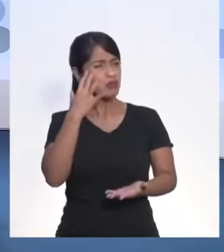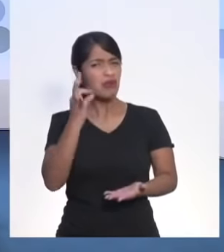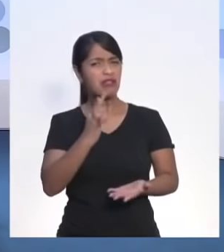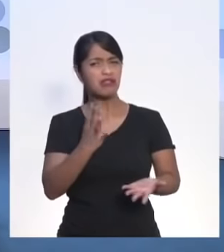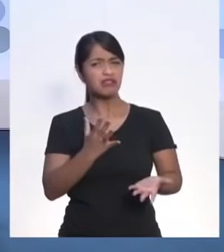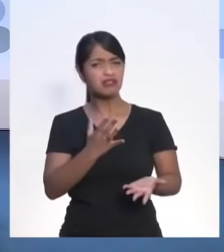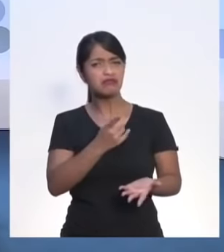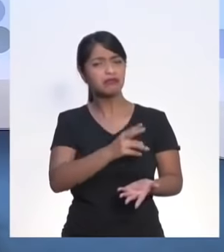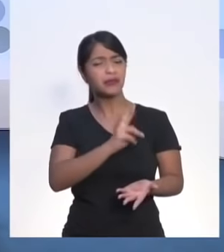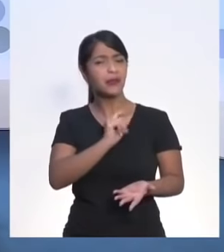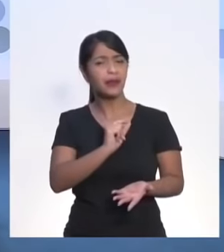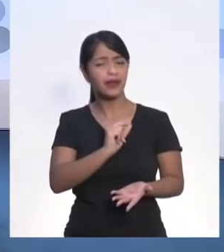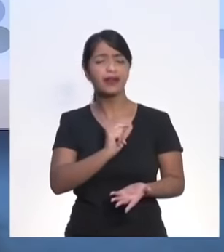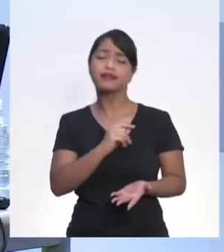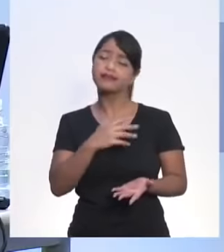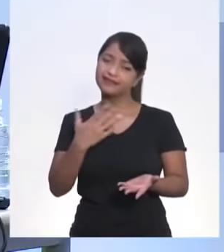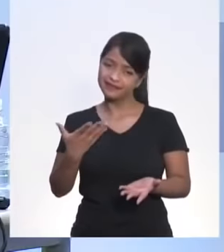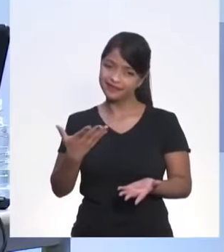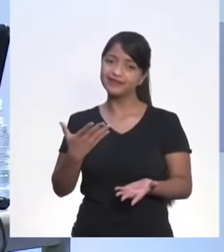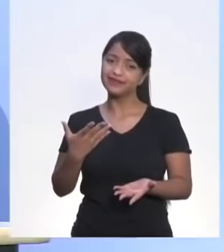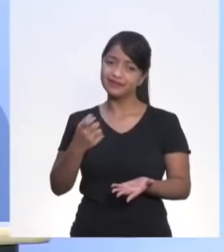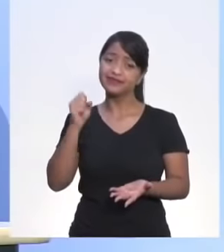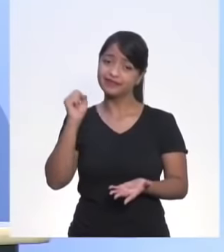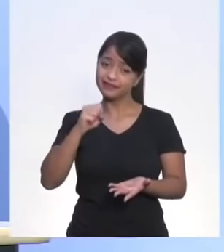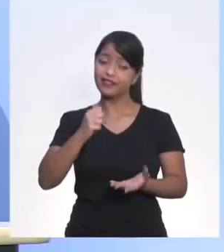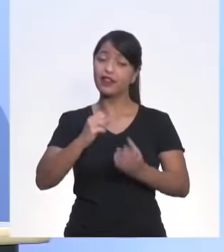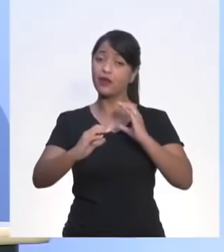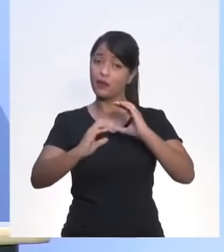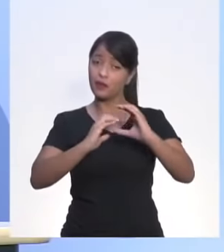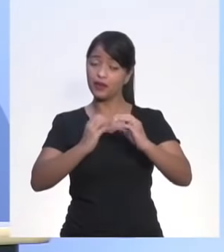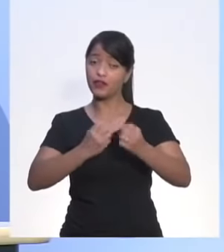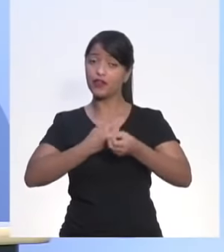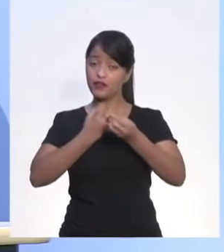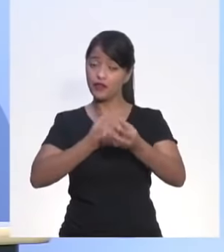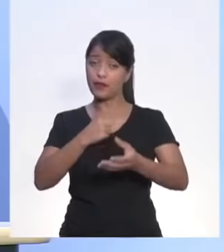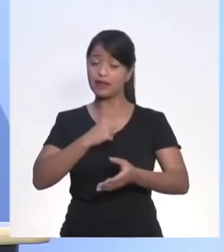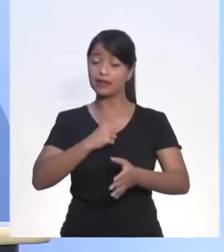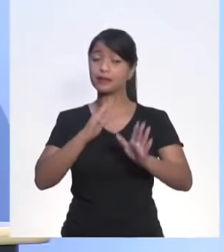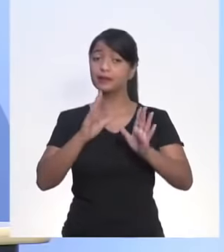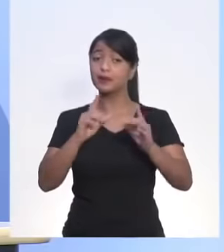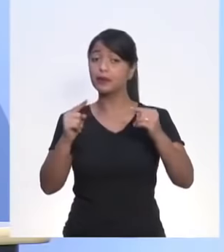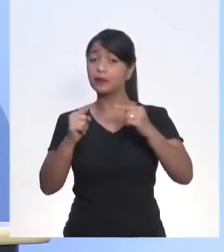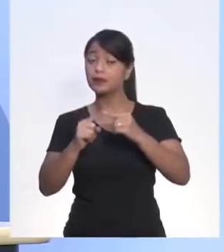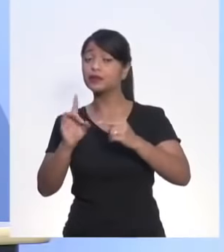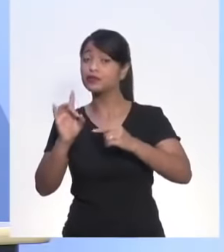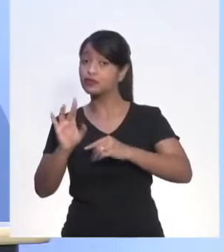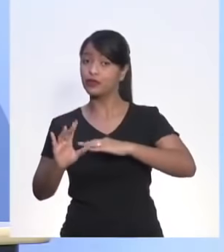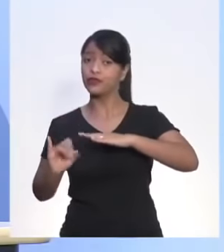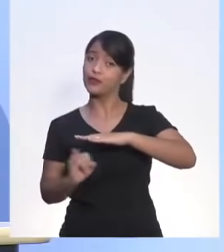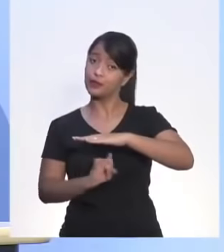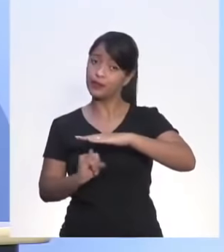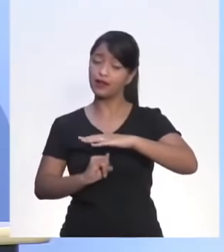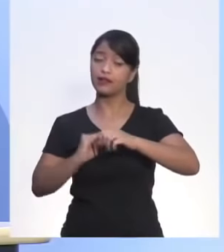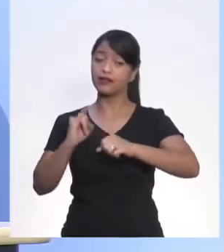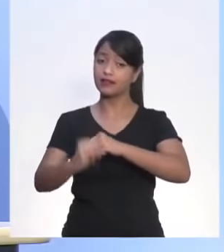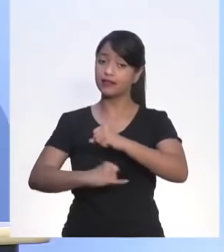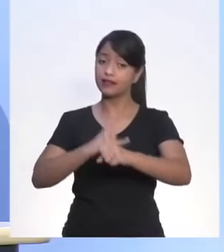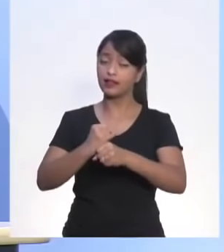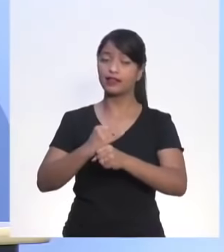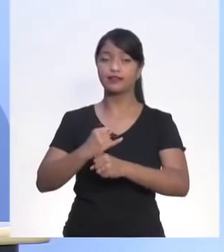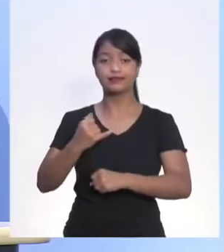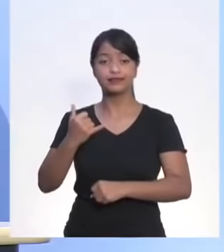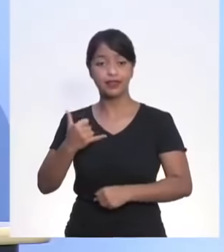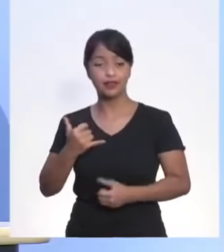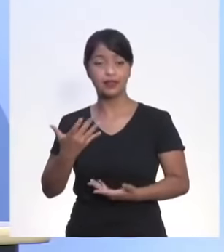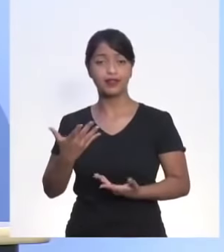ela cumpre a sua função comunicativa, mas apenas deve ser utilizada em situações informais, como internet, celular e outros, assim